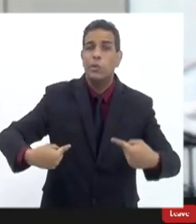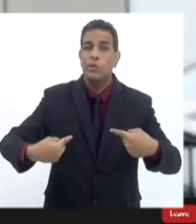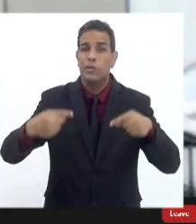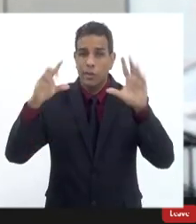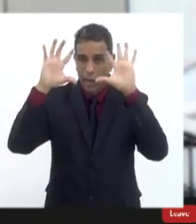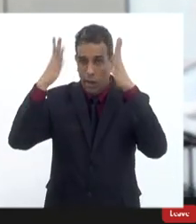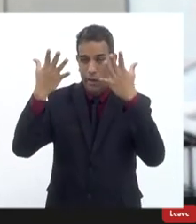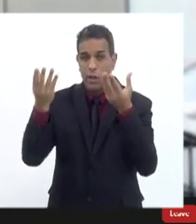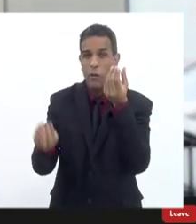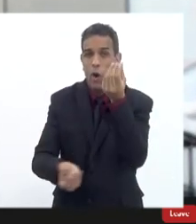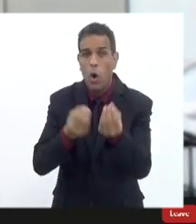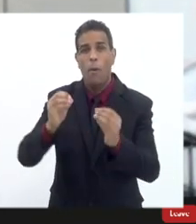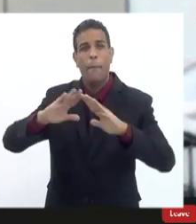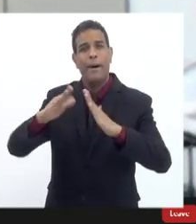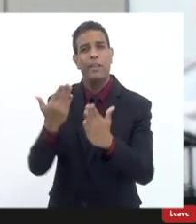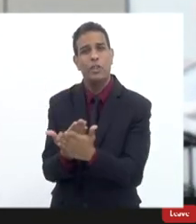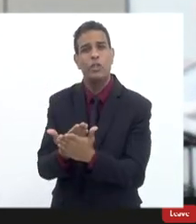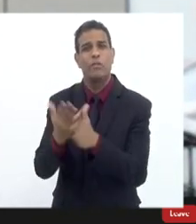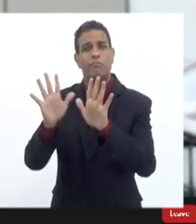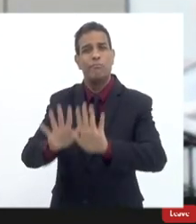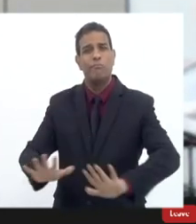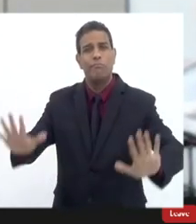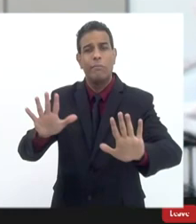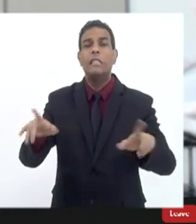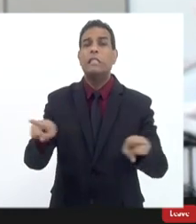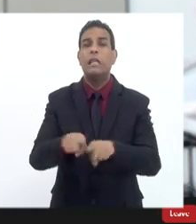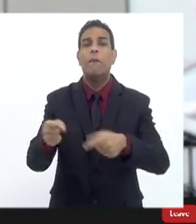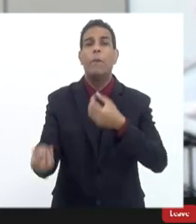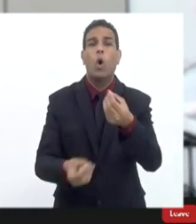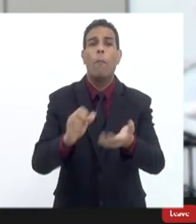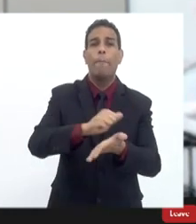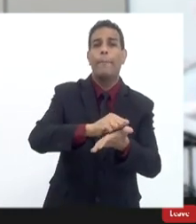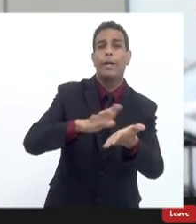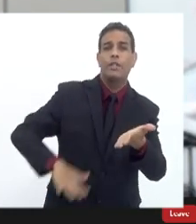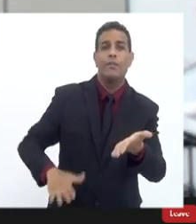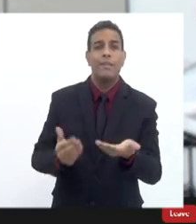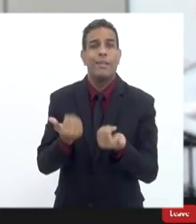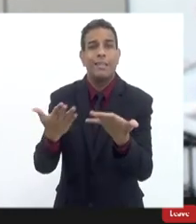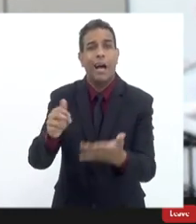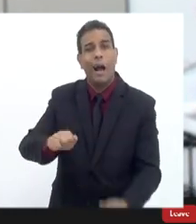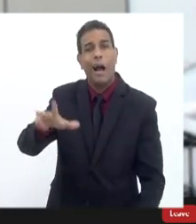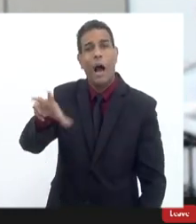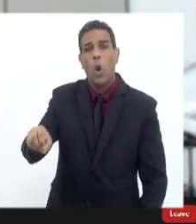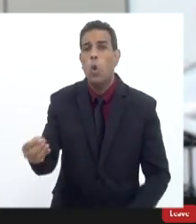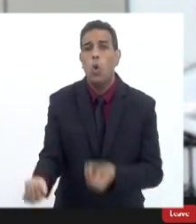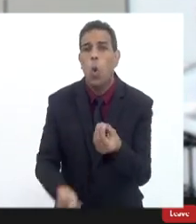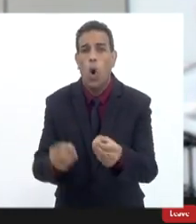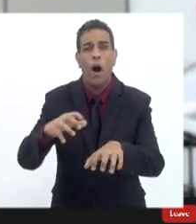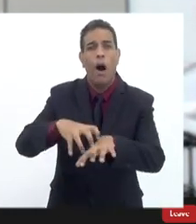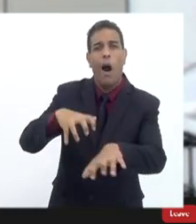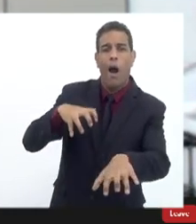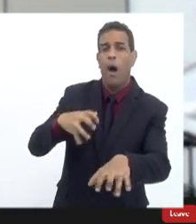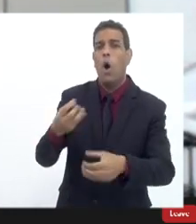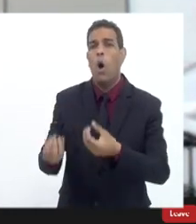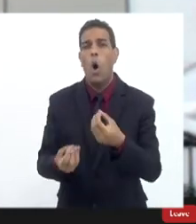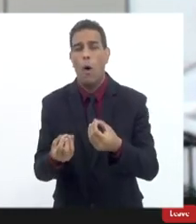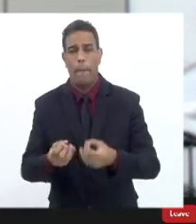condições sanitárias das escolas, as condições pedagógicas e estruturais. Então, eu estou aqui...